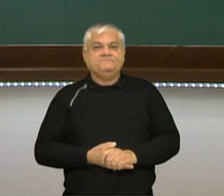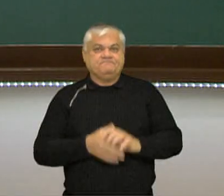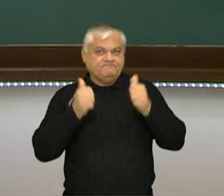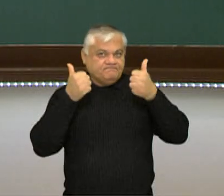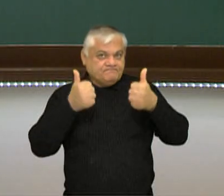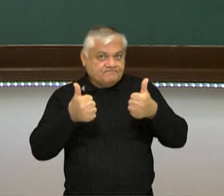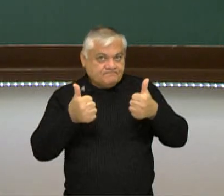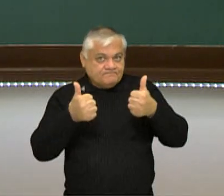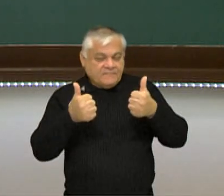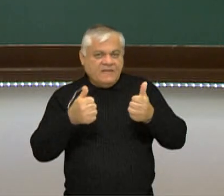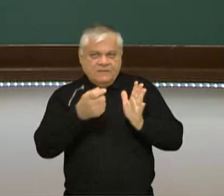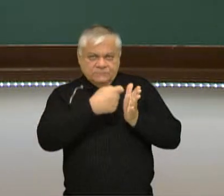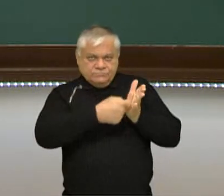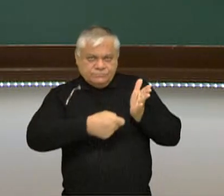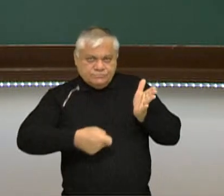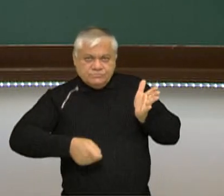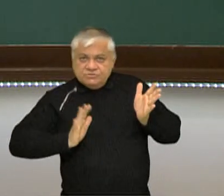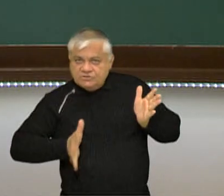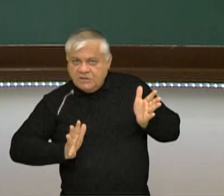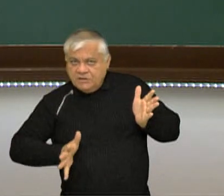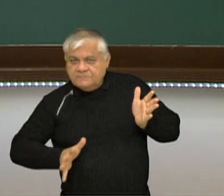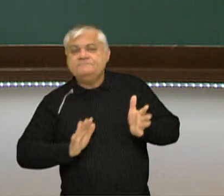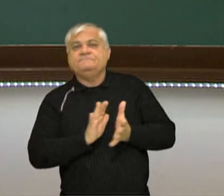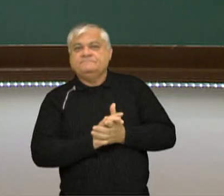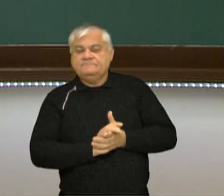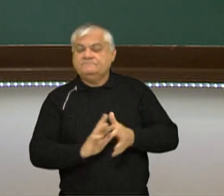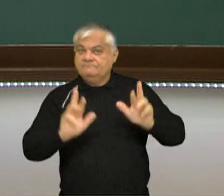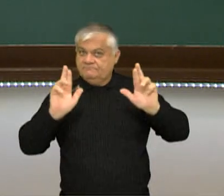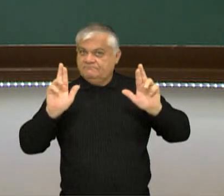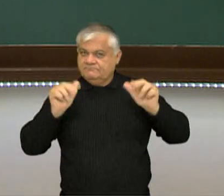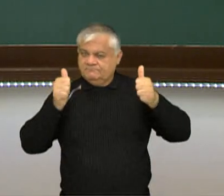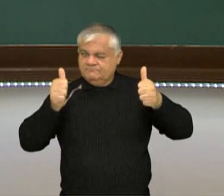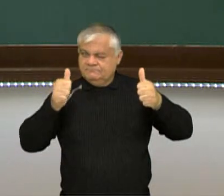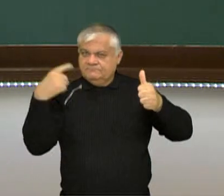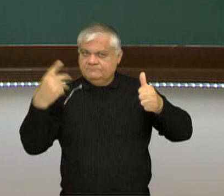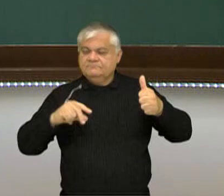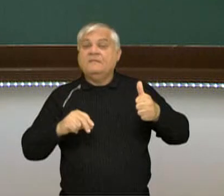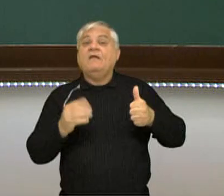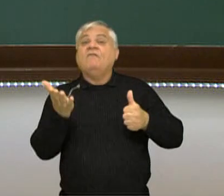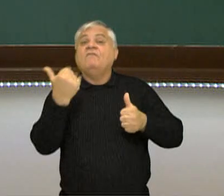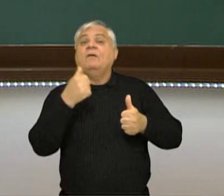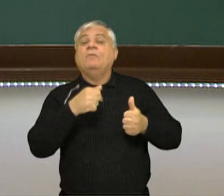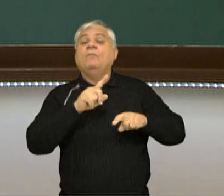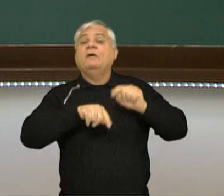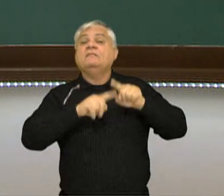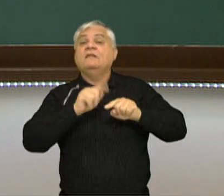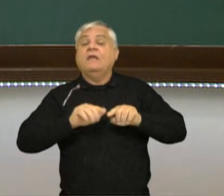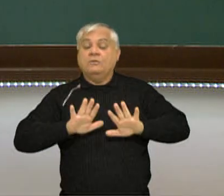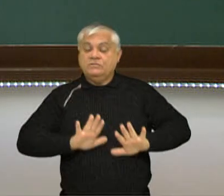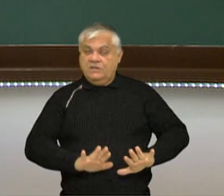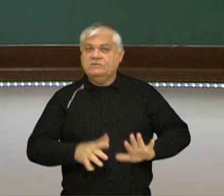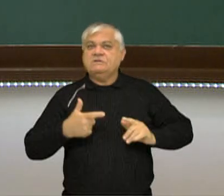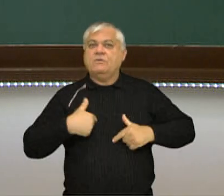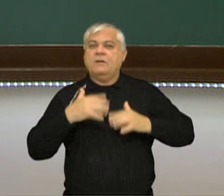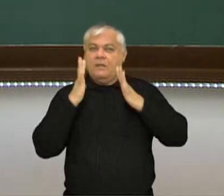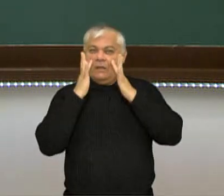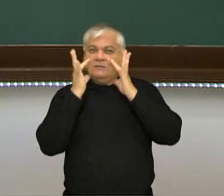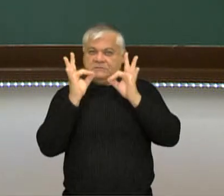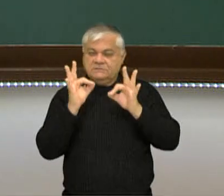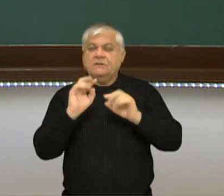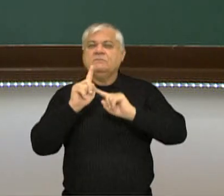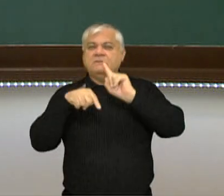Tudo bem, pessoal? Já fez aí as suas anotações? Espero que sim, tá? Deixe esse material separadinho aí e depois você vai